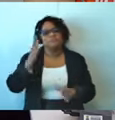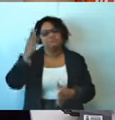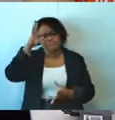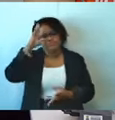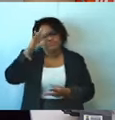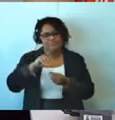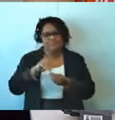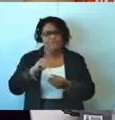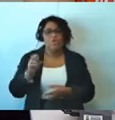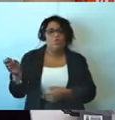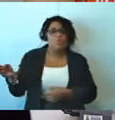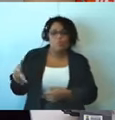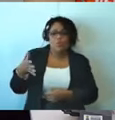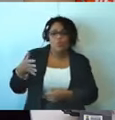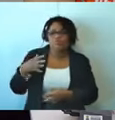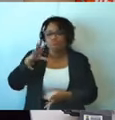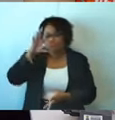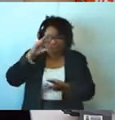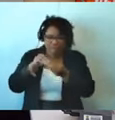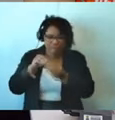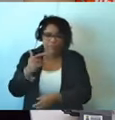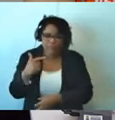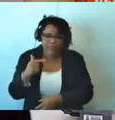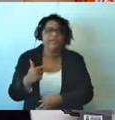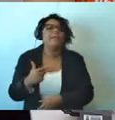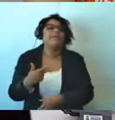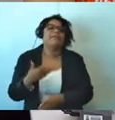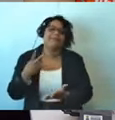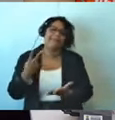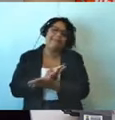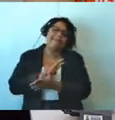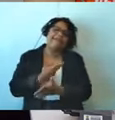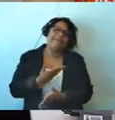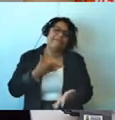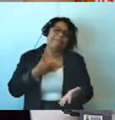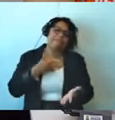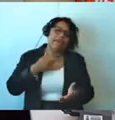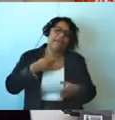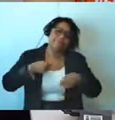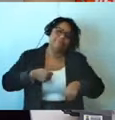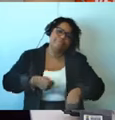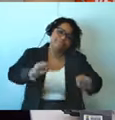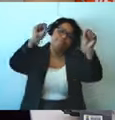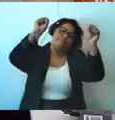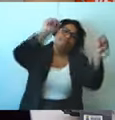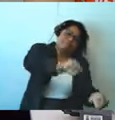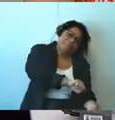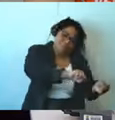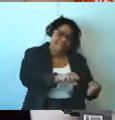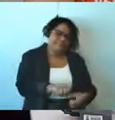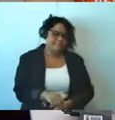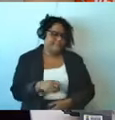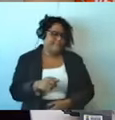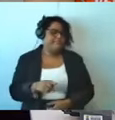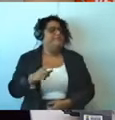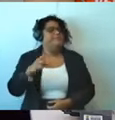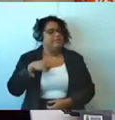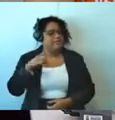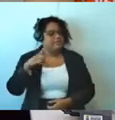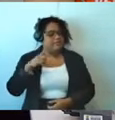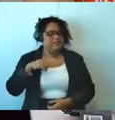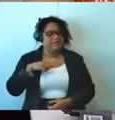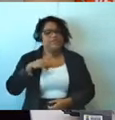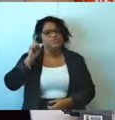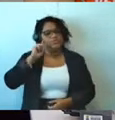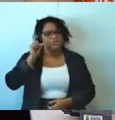têm e erram, e aí o acidente acontece. E no dia a dia do trânsito urbano ainda tem um componente do óleo na pista,